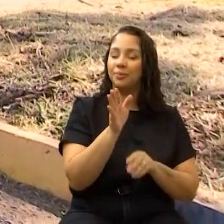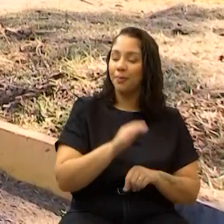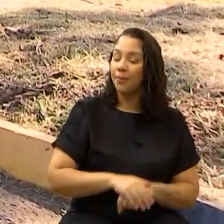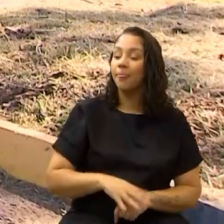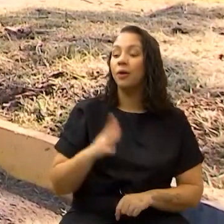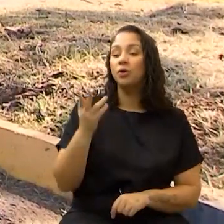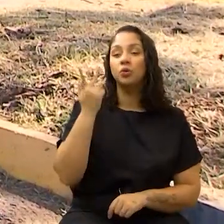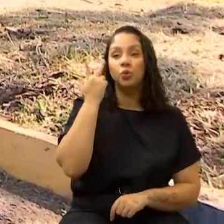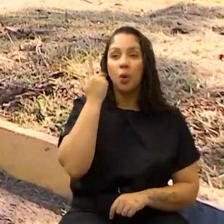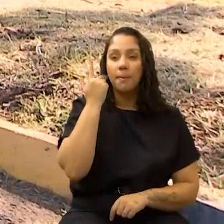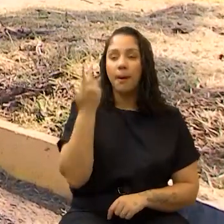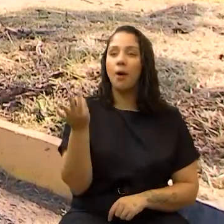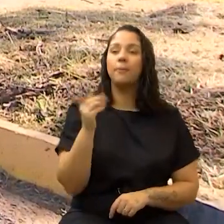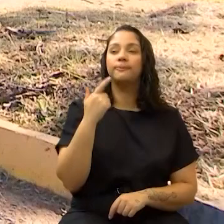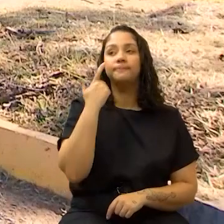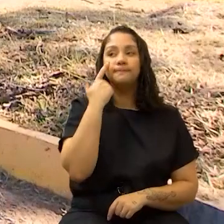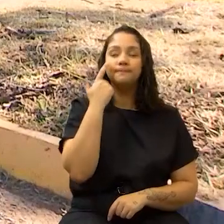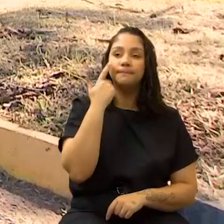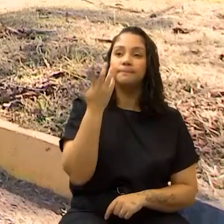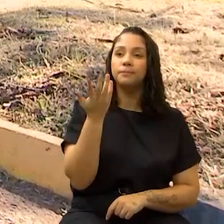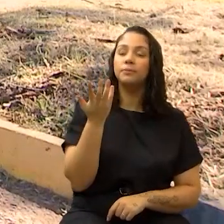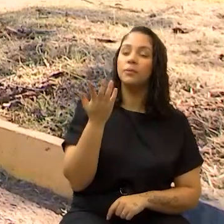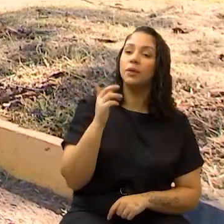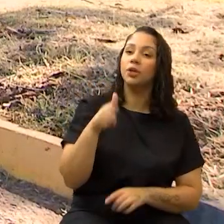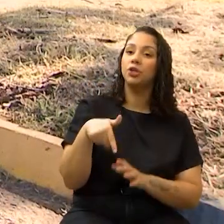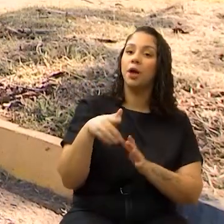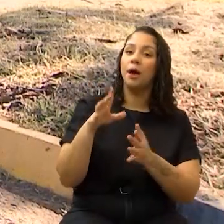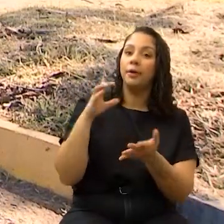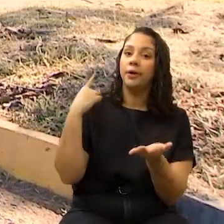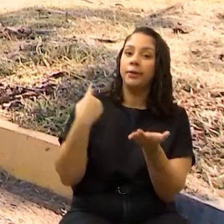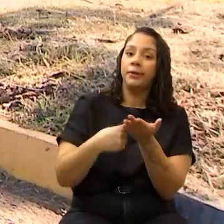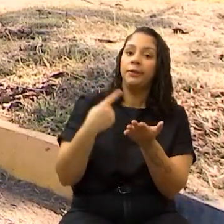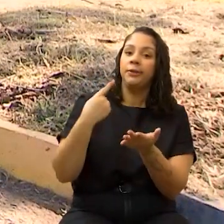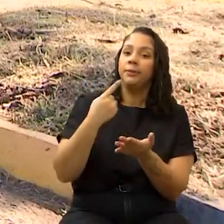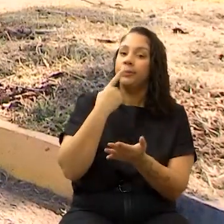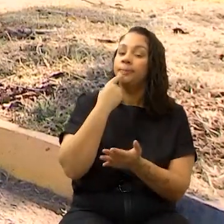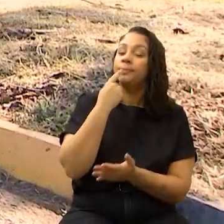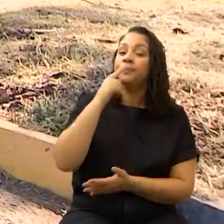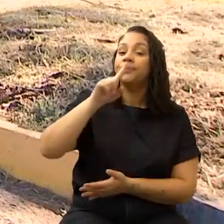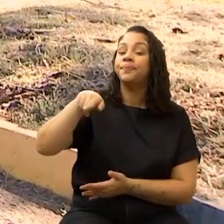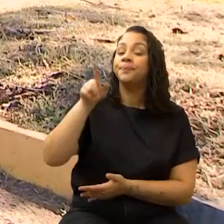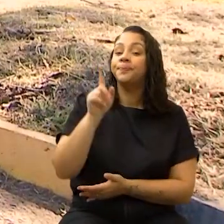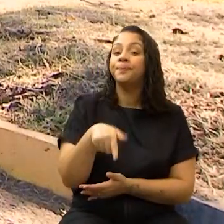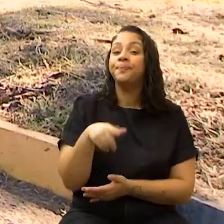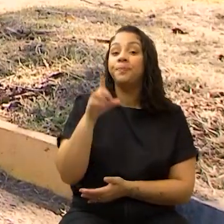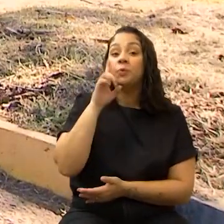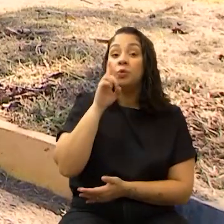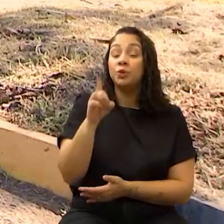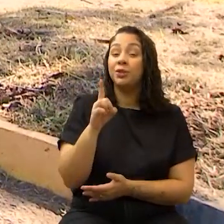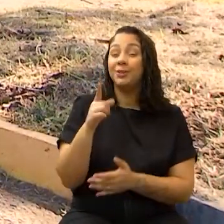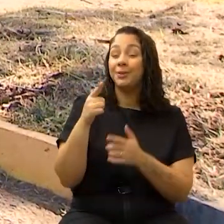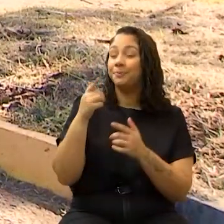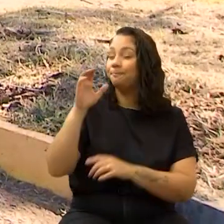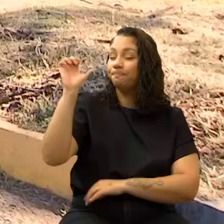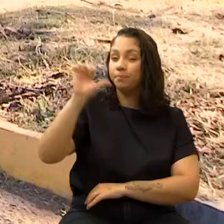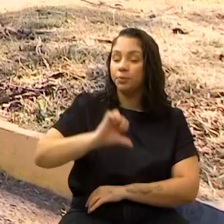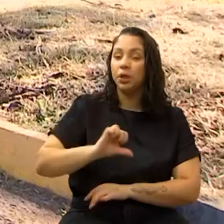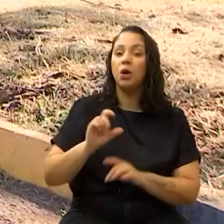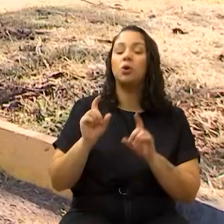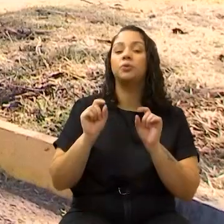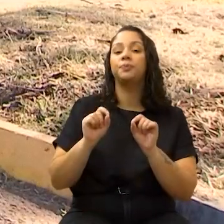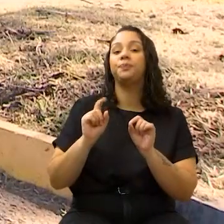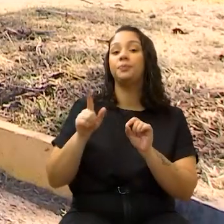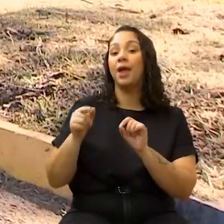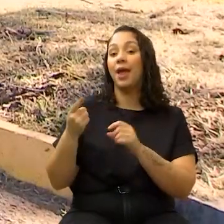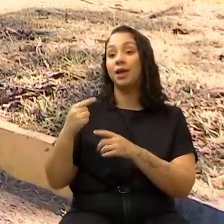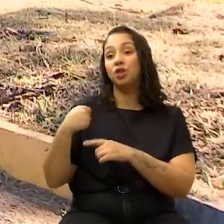Tenente? Olha, geralmente a nossa previsão e que a gente acaba confirmando nesses feriados, que os dias críticos são